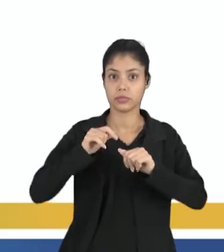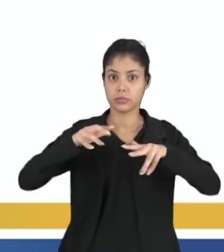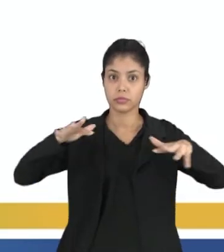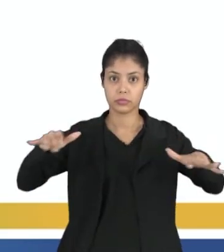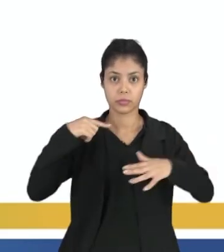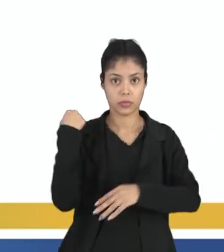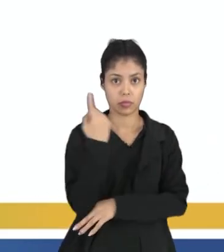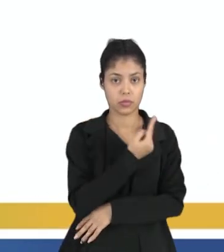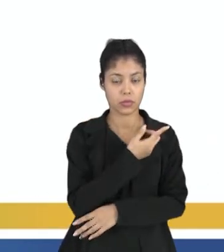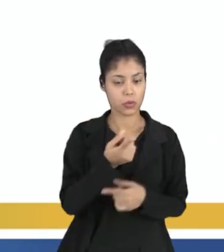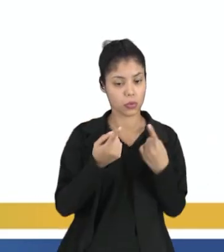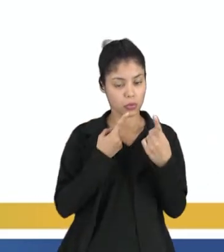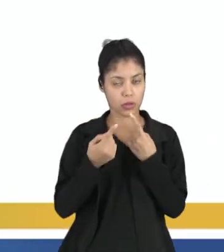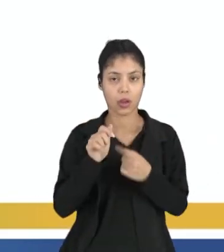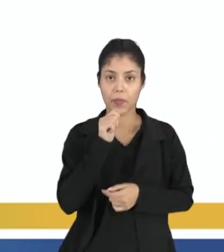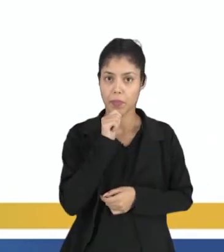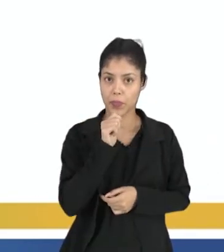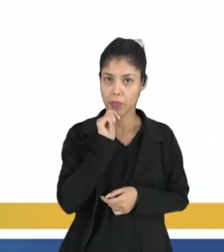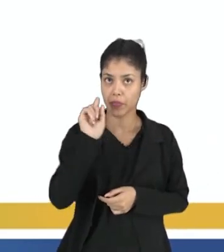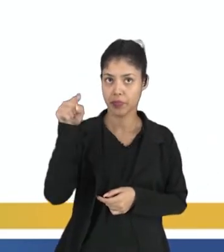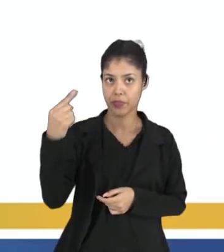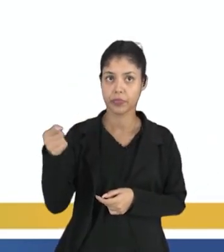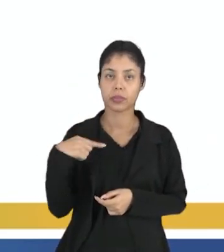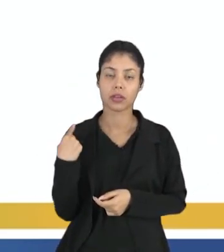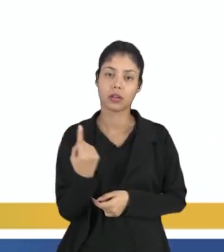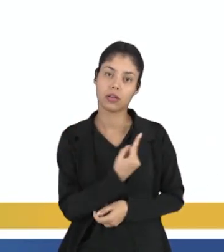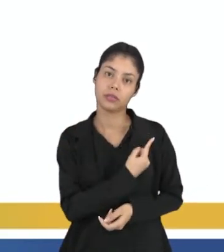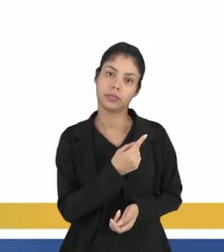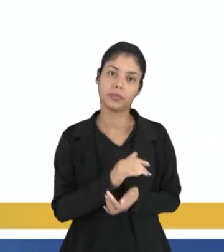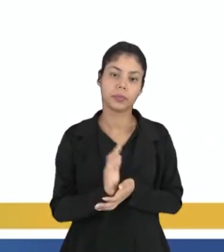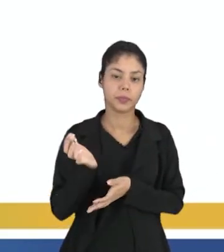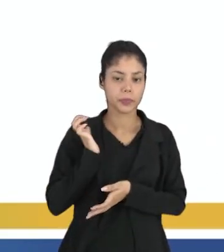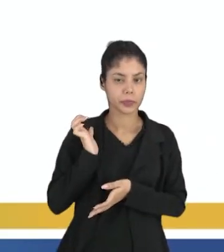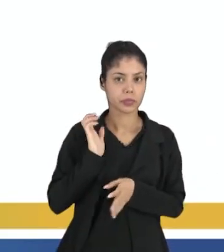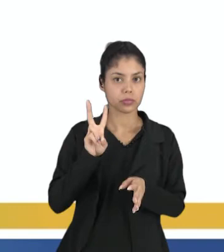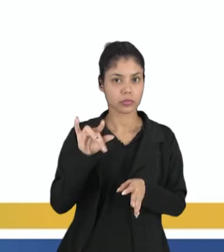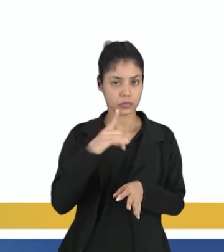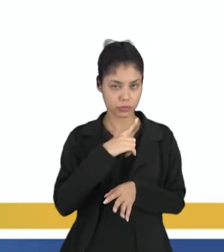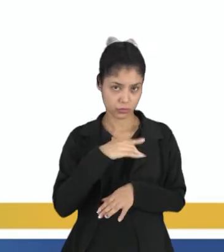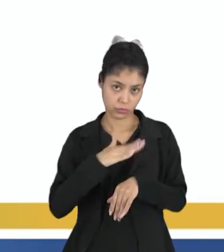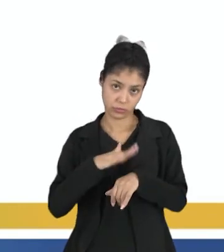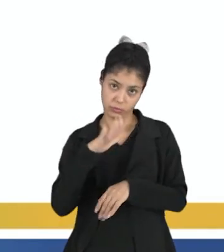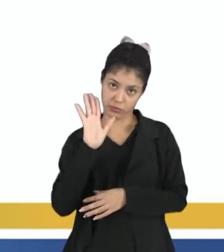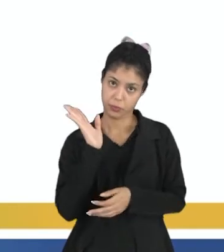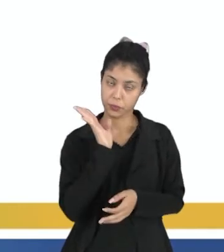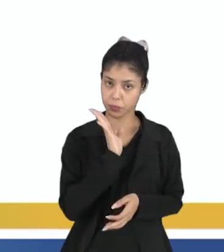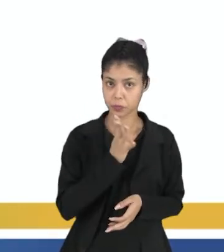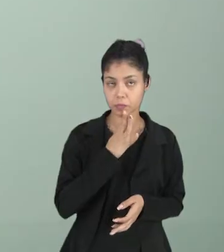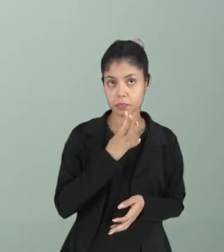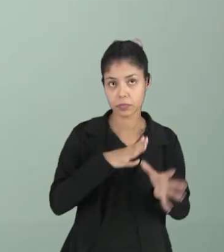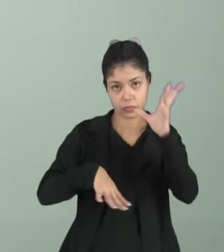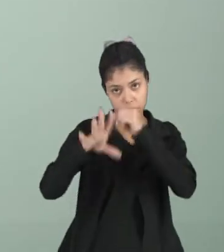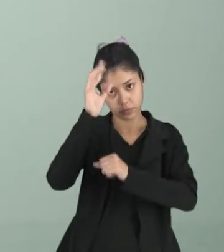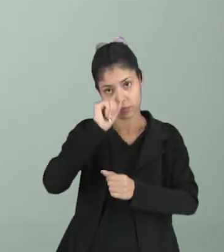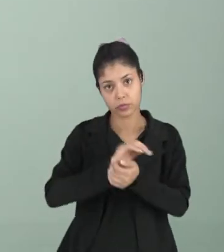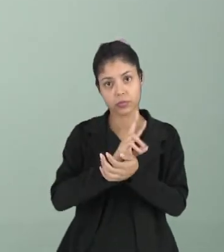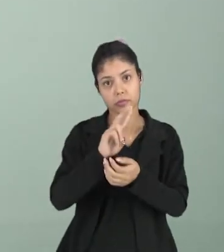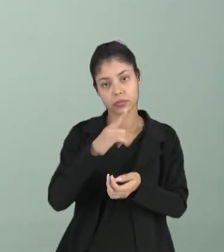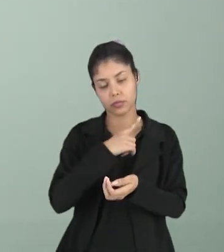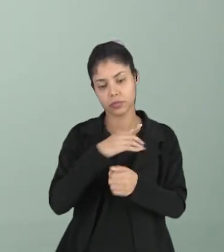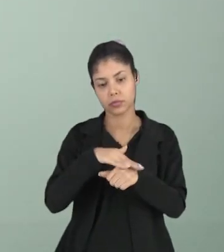o vocabulário. Além de você ter um vocabulário rico, você vai ter mais conhecimentos, você vai ter